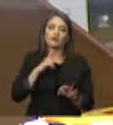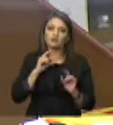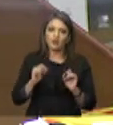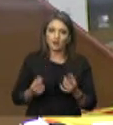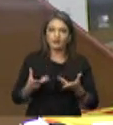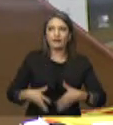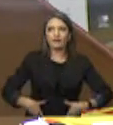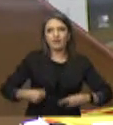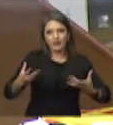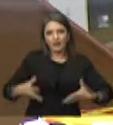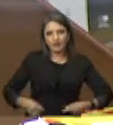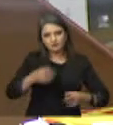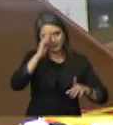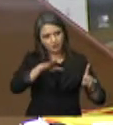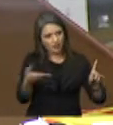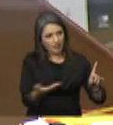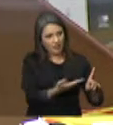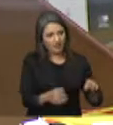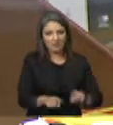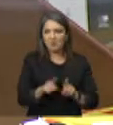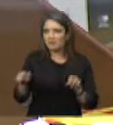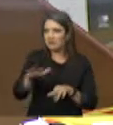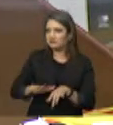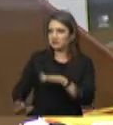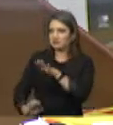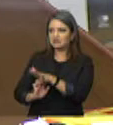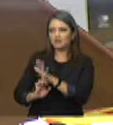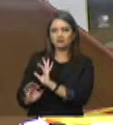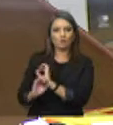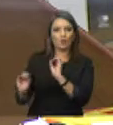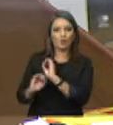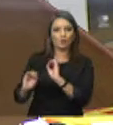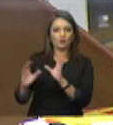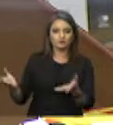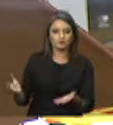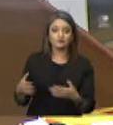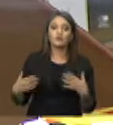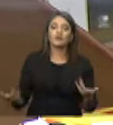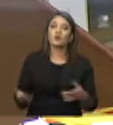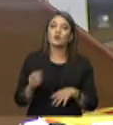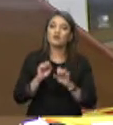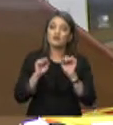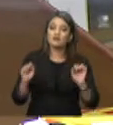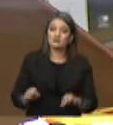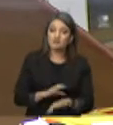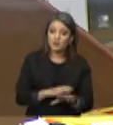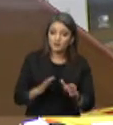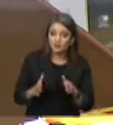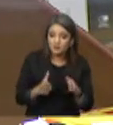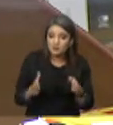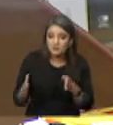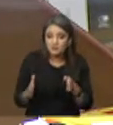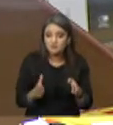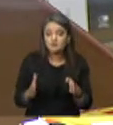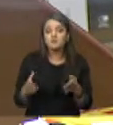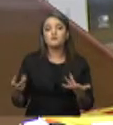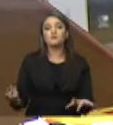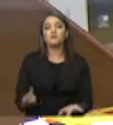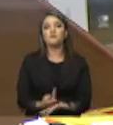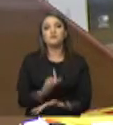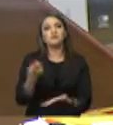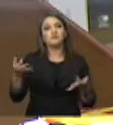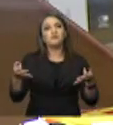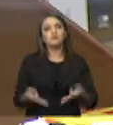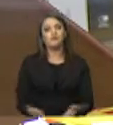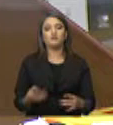particularmente o réu e em nada afeta o autor da ação por tal motivo a criação de um sistema de prescrição Inter processual é uma medida